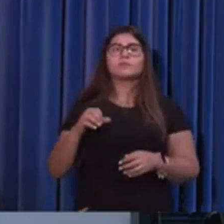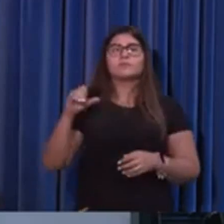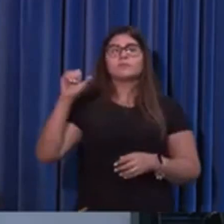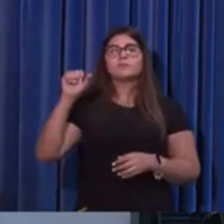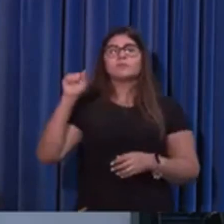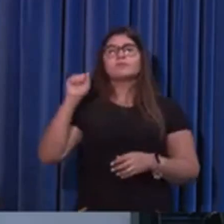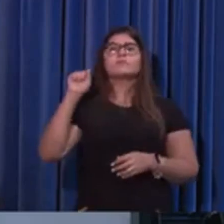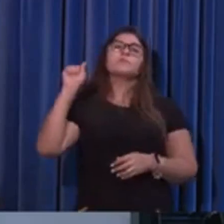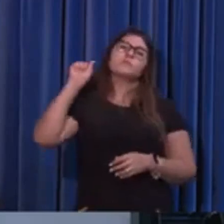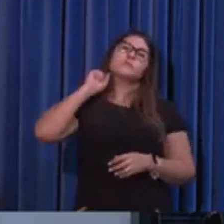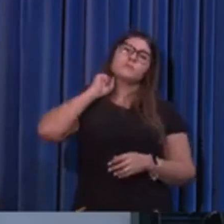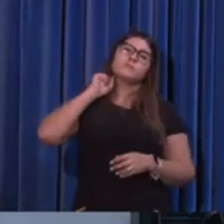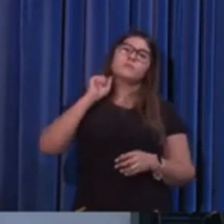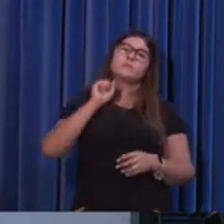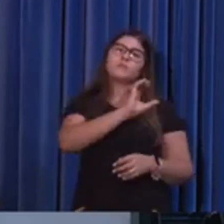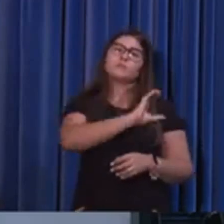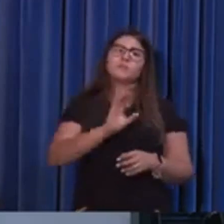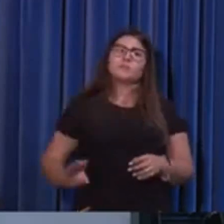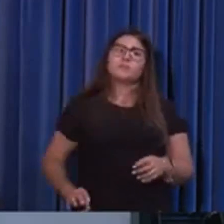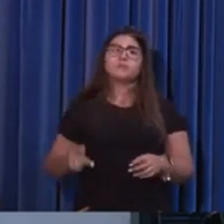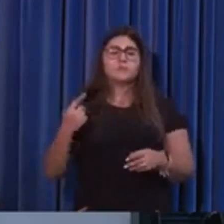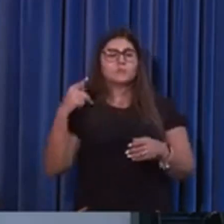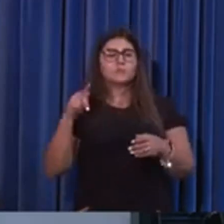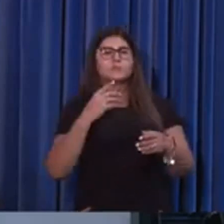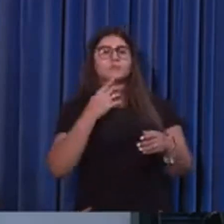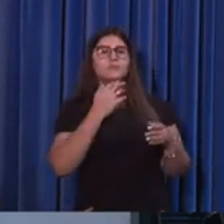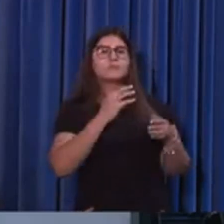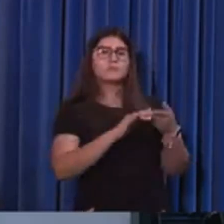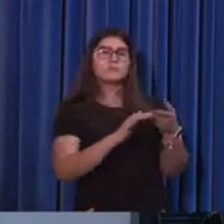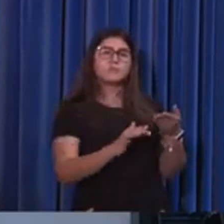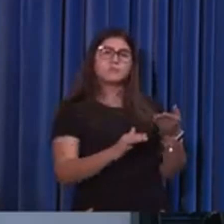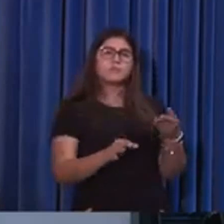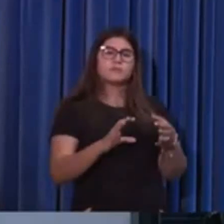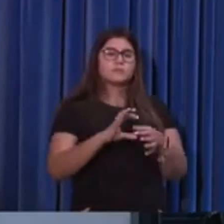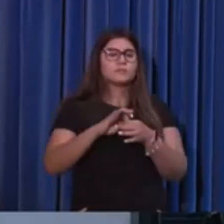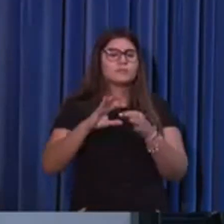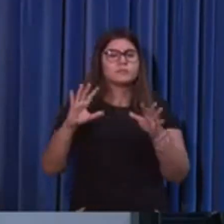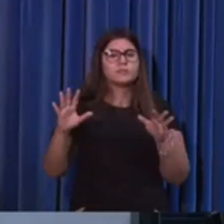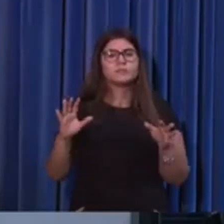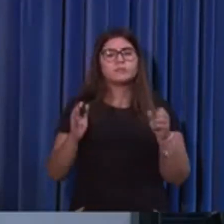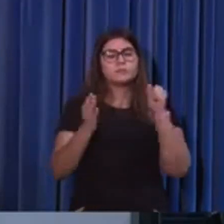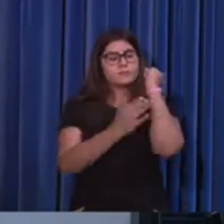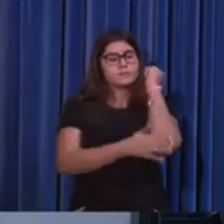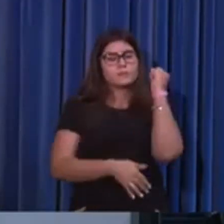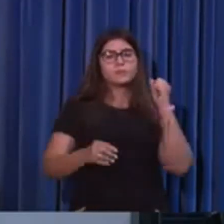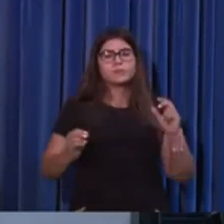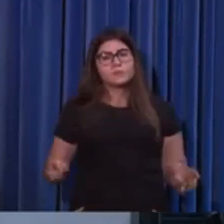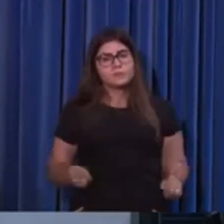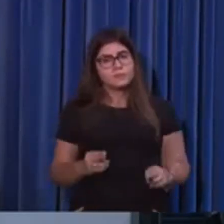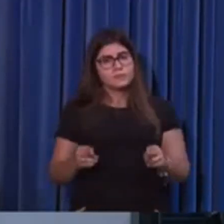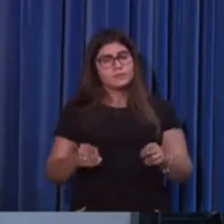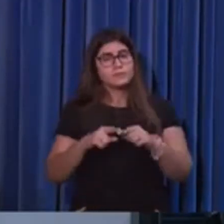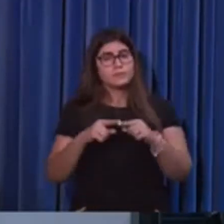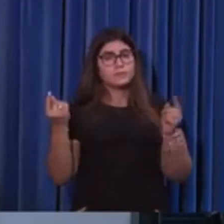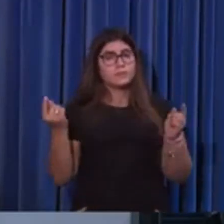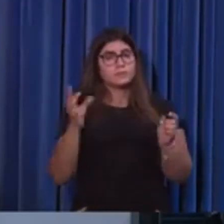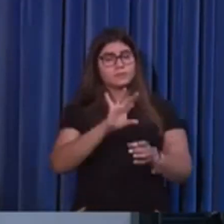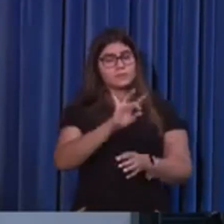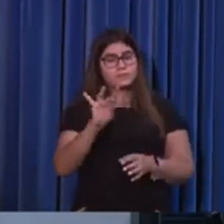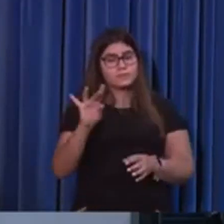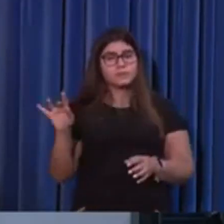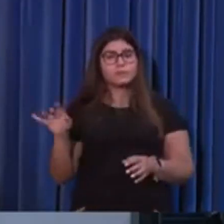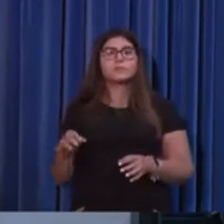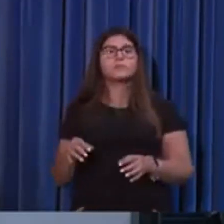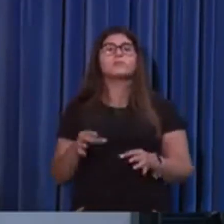seu sangue derramado, nos livrou da condenação eterna, mas cada um de nós será julgado